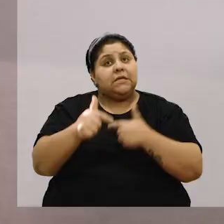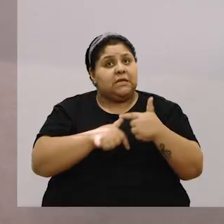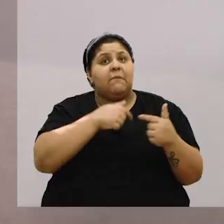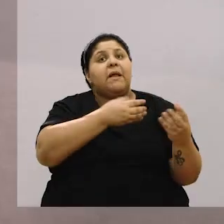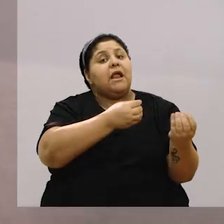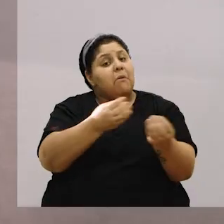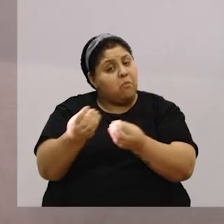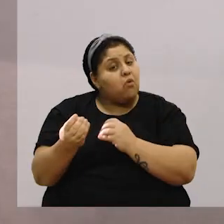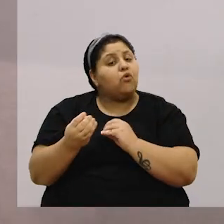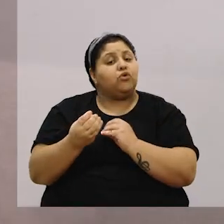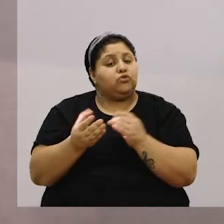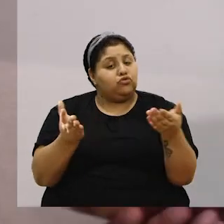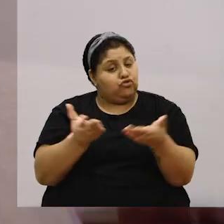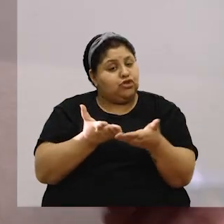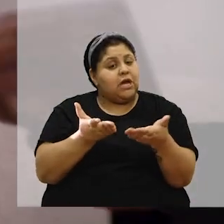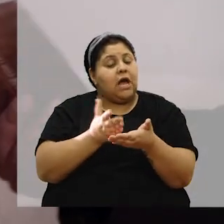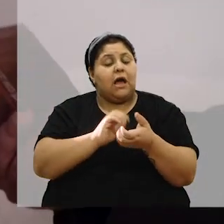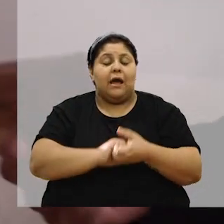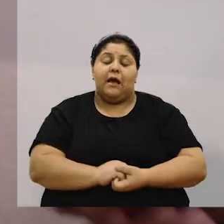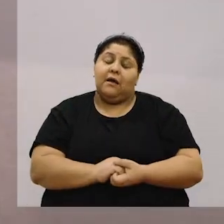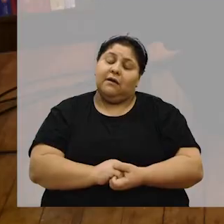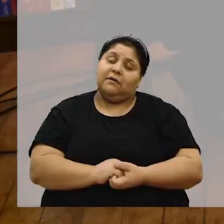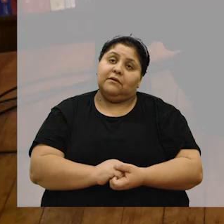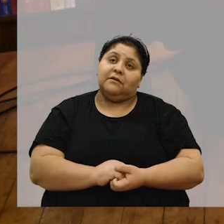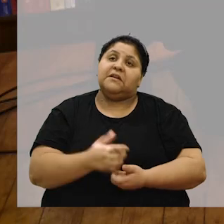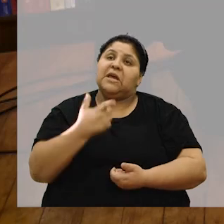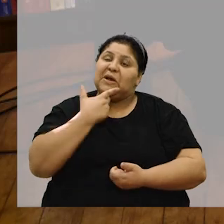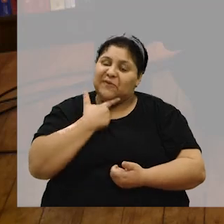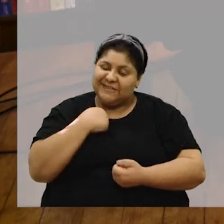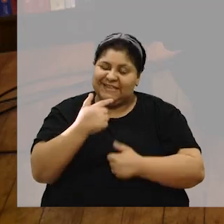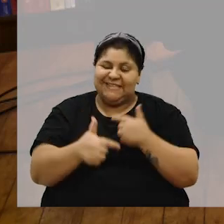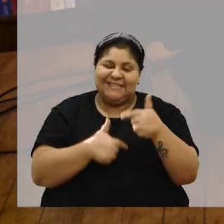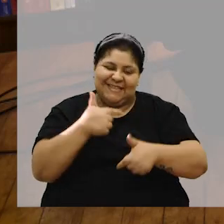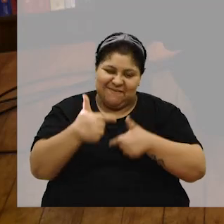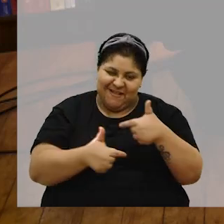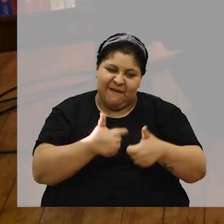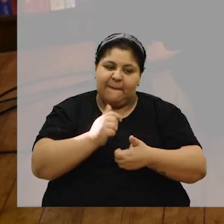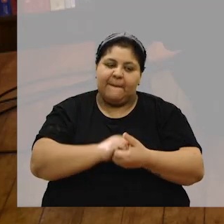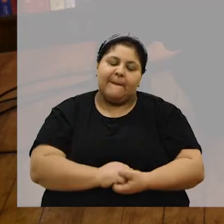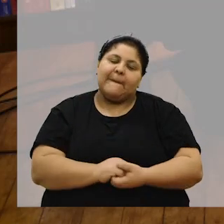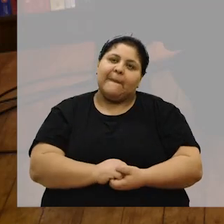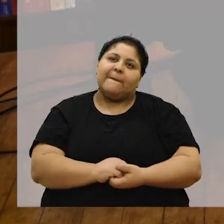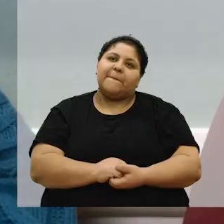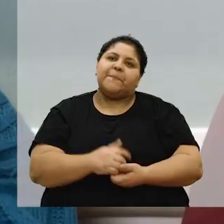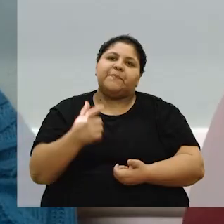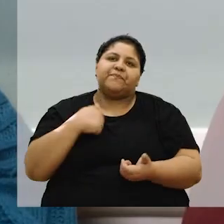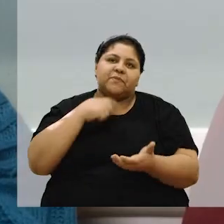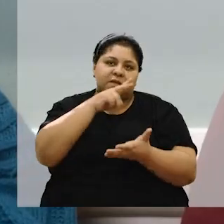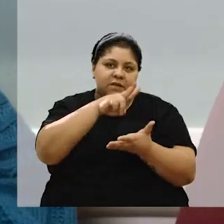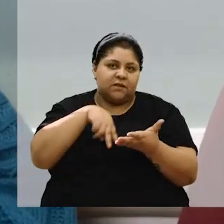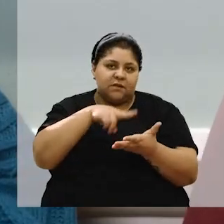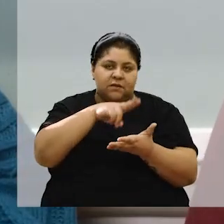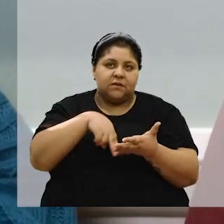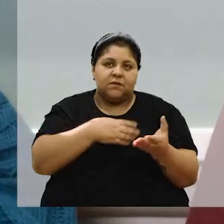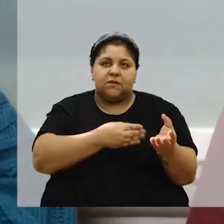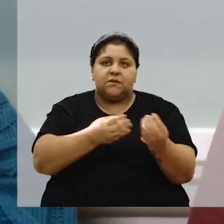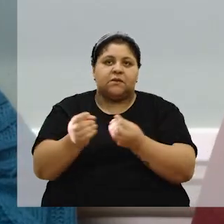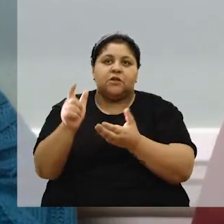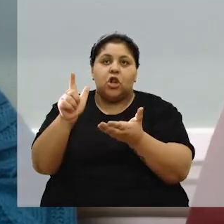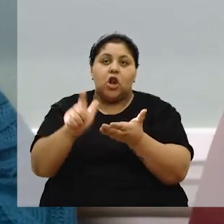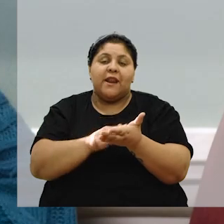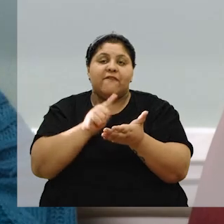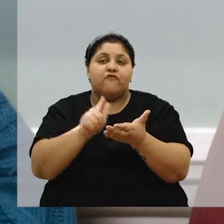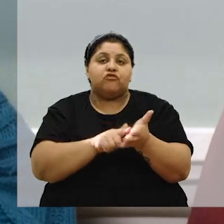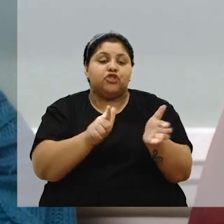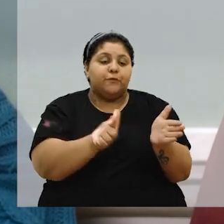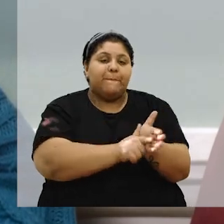um desocupado, então mas eu o senhor leio. trabalhou o suficiente para chegar nessa condição. Sim, trabalhei bastante e gostei de trabalhar, trabalhava bem. Eu